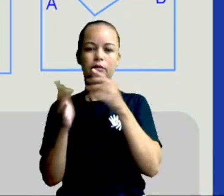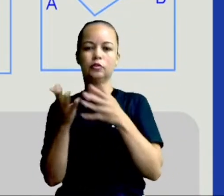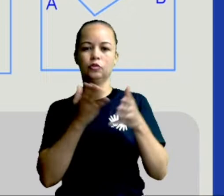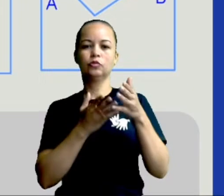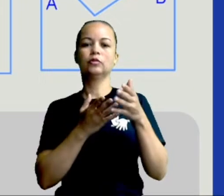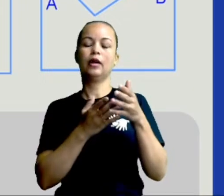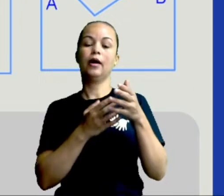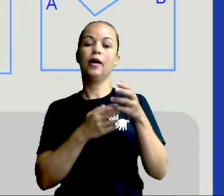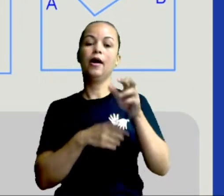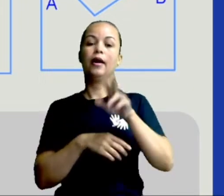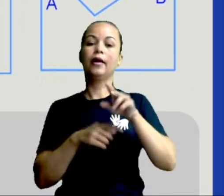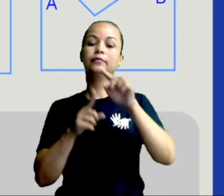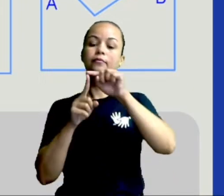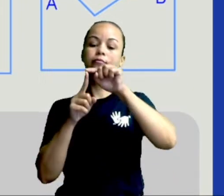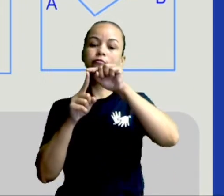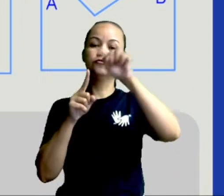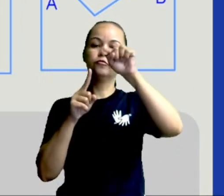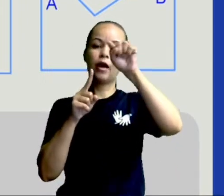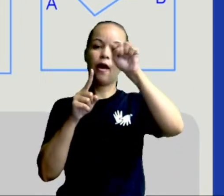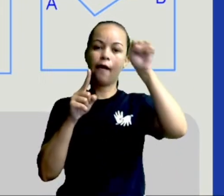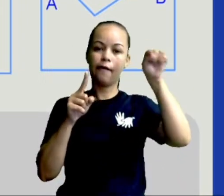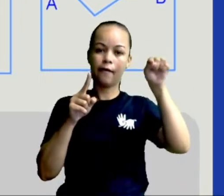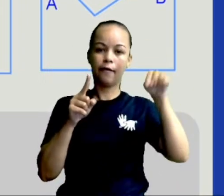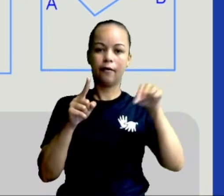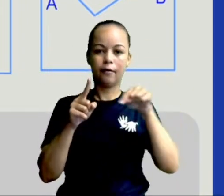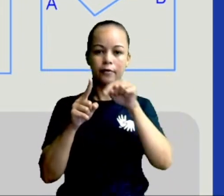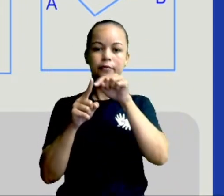dos vértices, e aí a gente faz aí essa